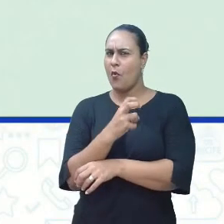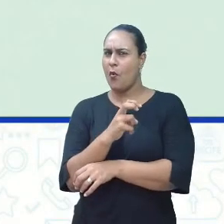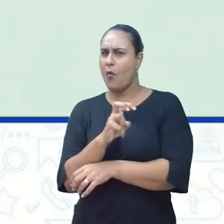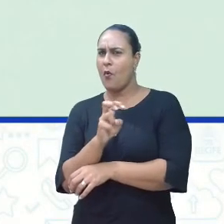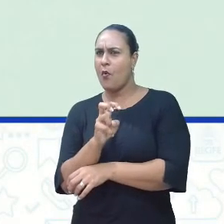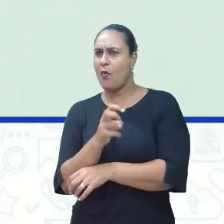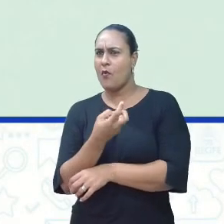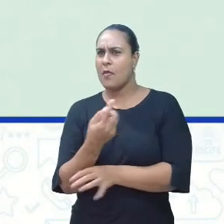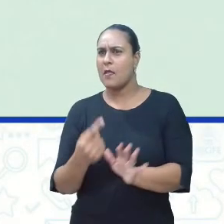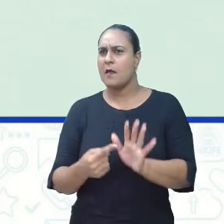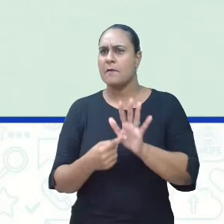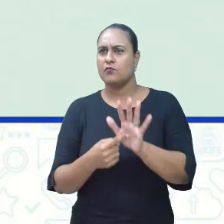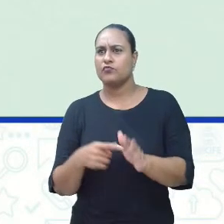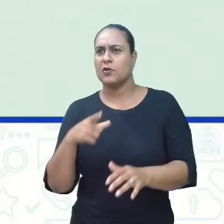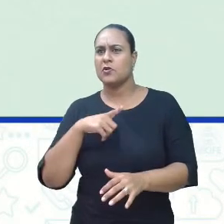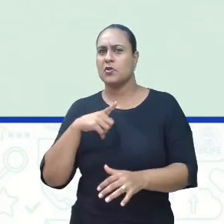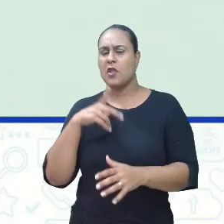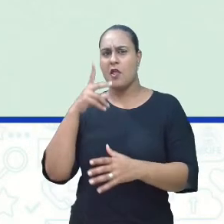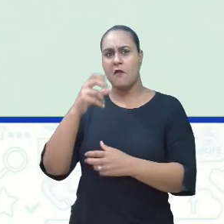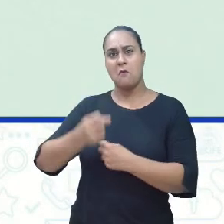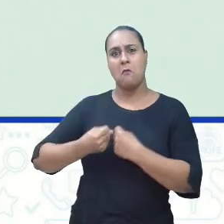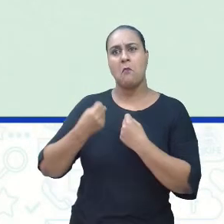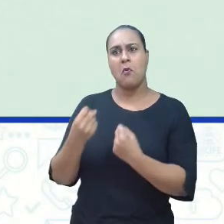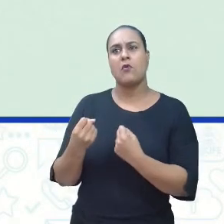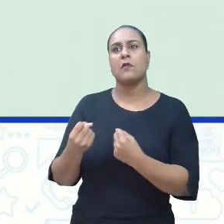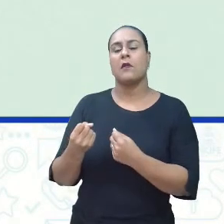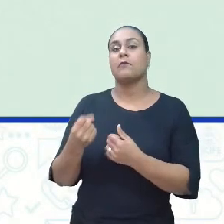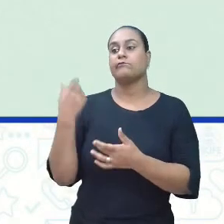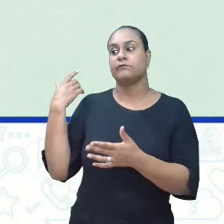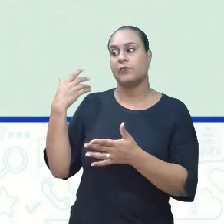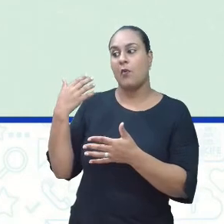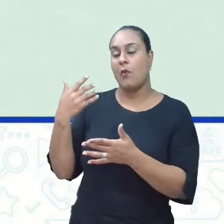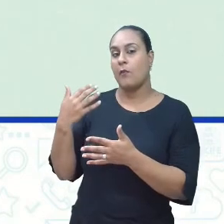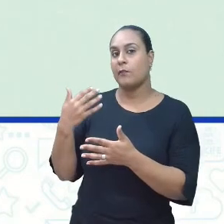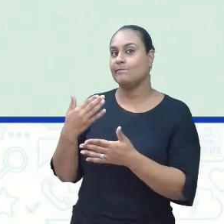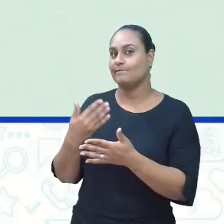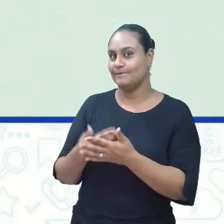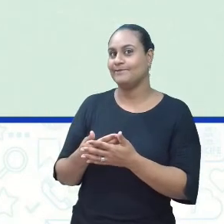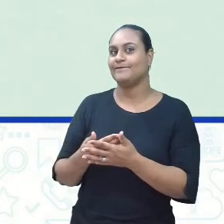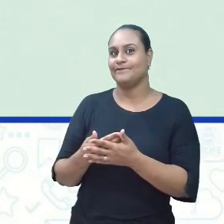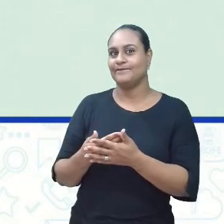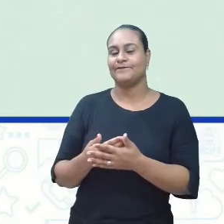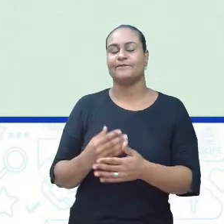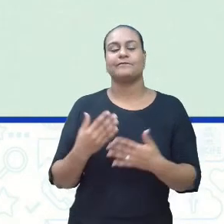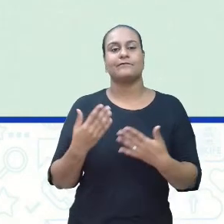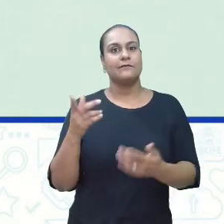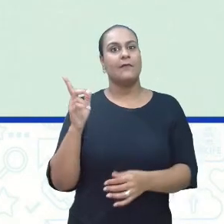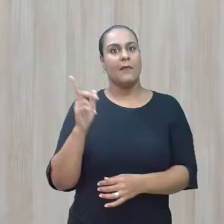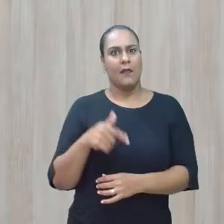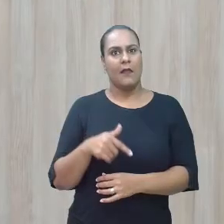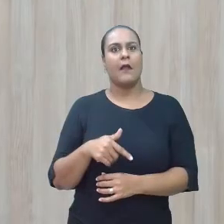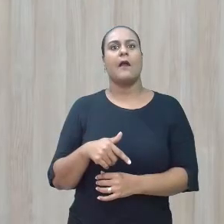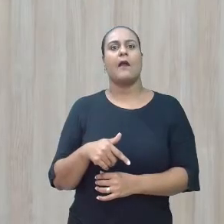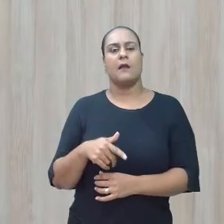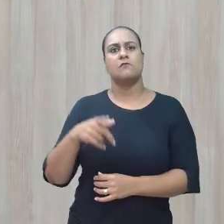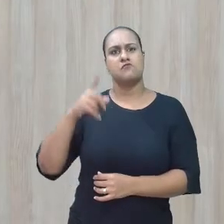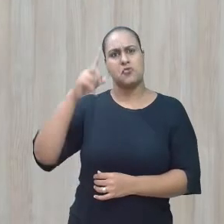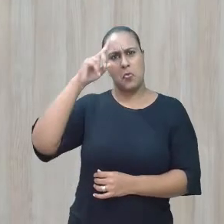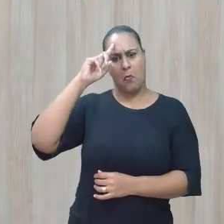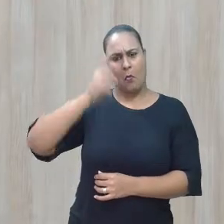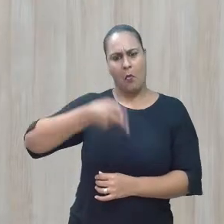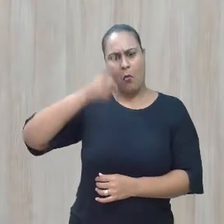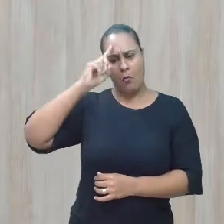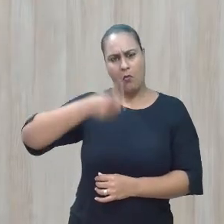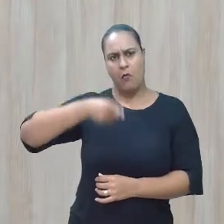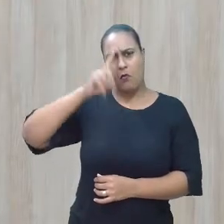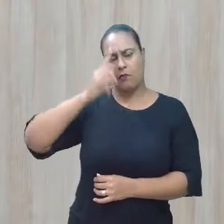do coronel teve muito poder ao longo da nossa história, né? É justamente isso. Né? É uma figura realmente poderosa e